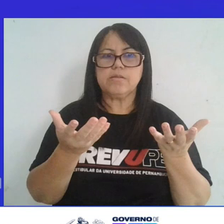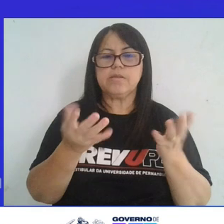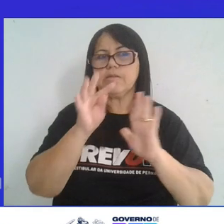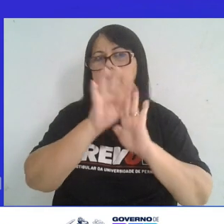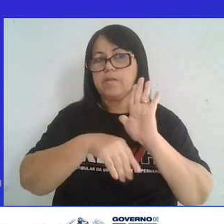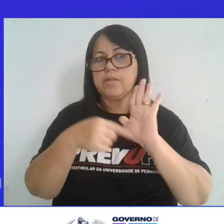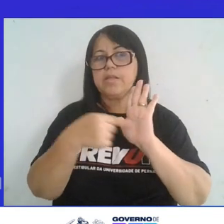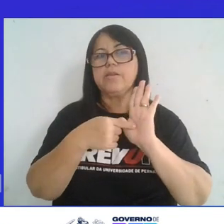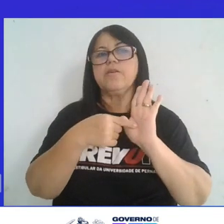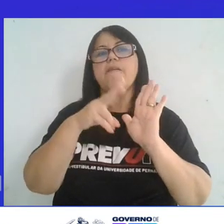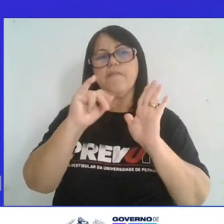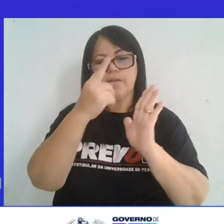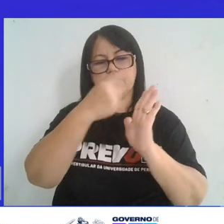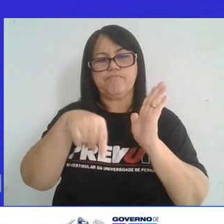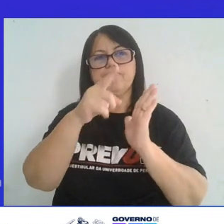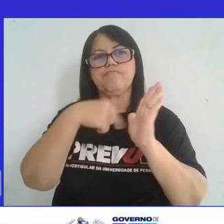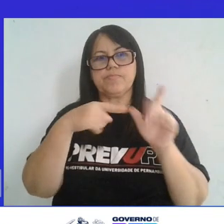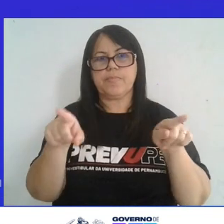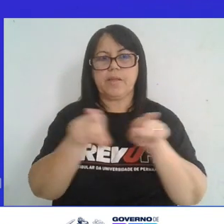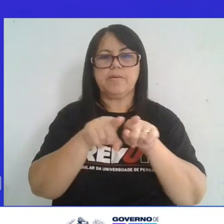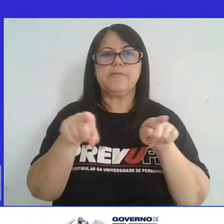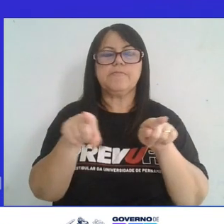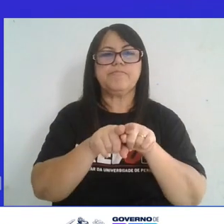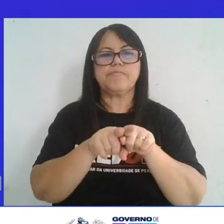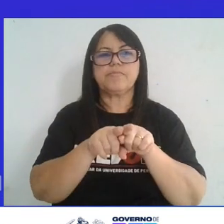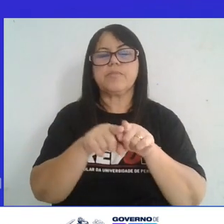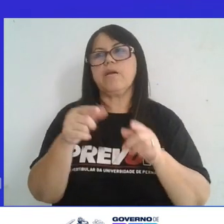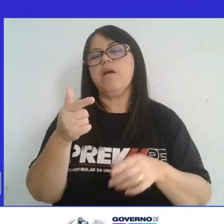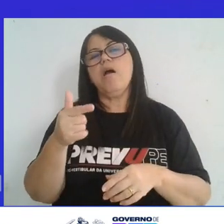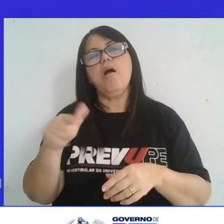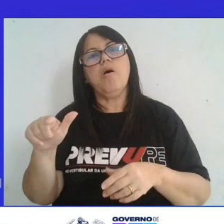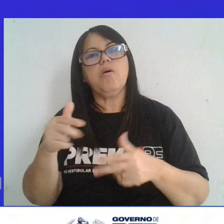seu texto também vai ser aí anulado também, tá?